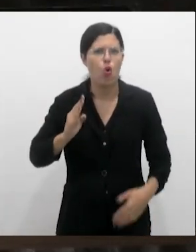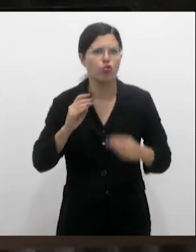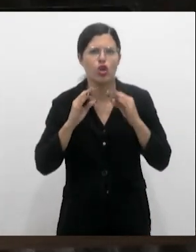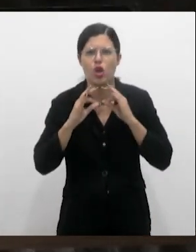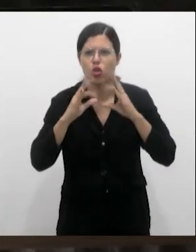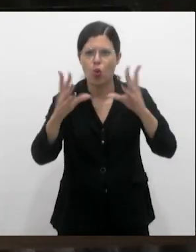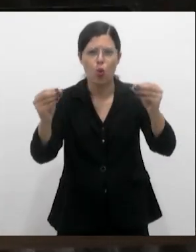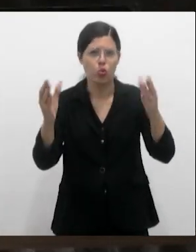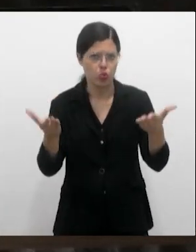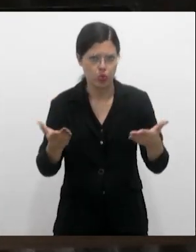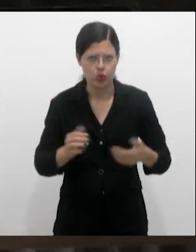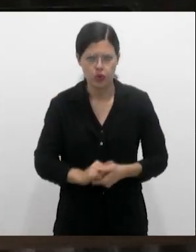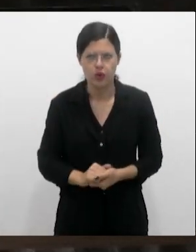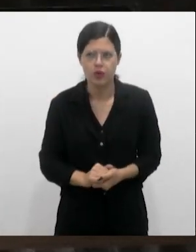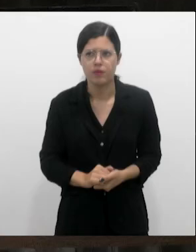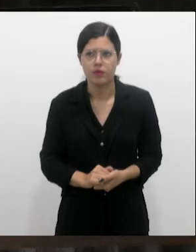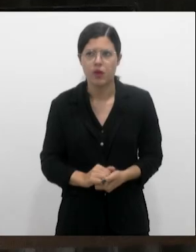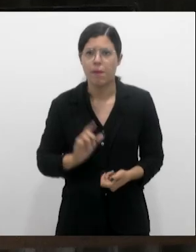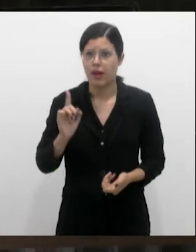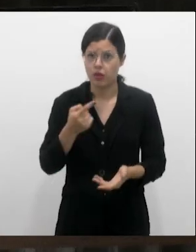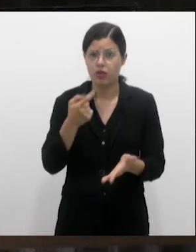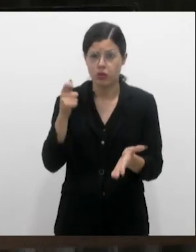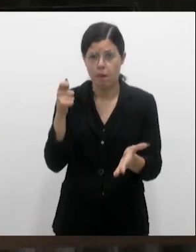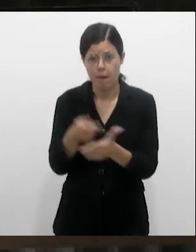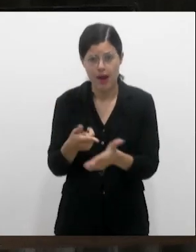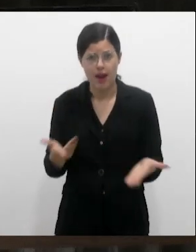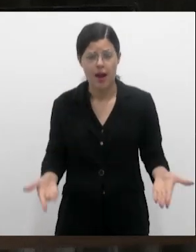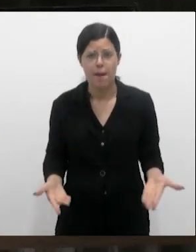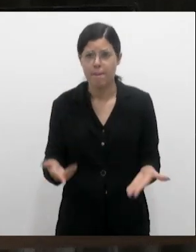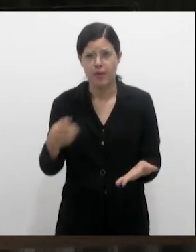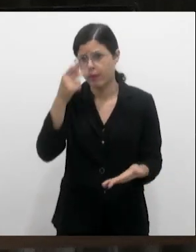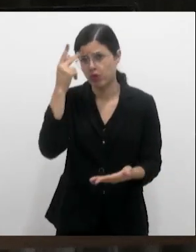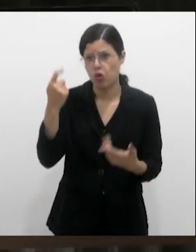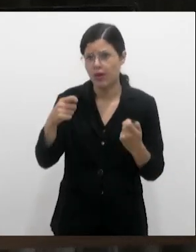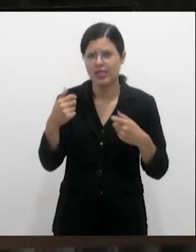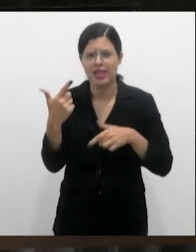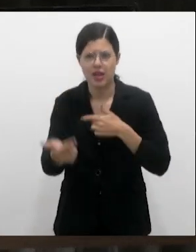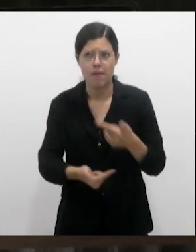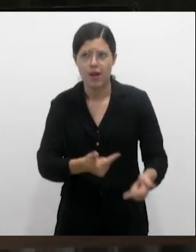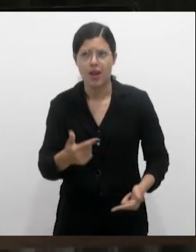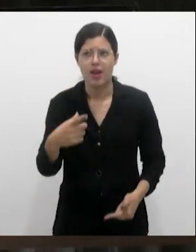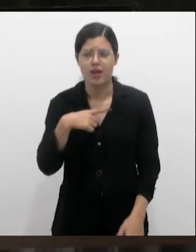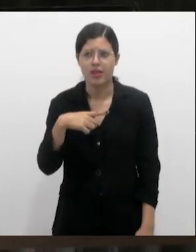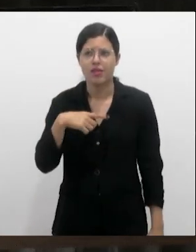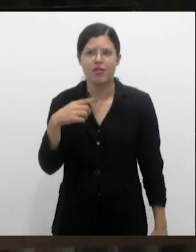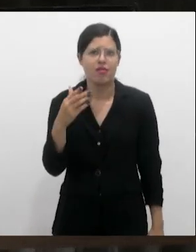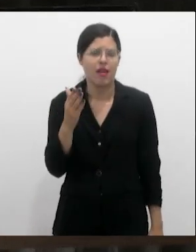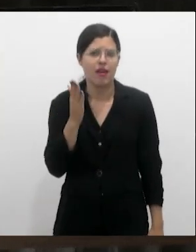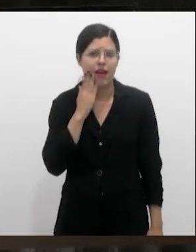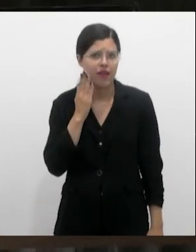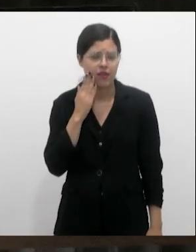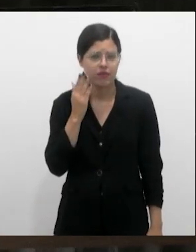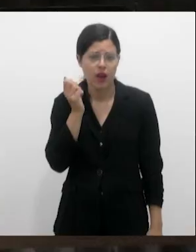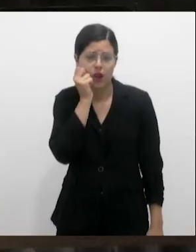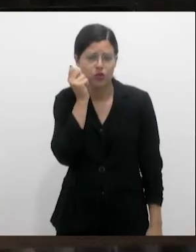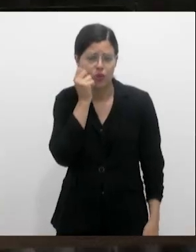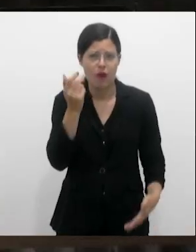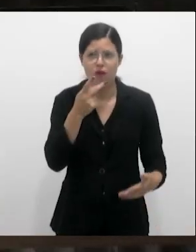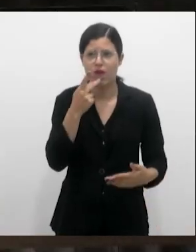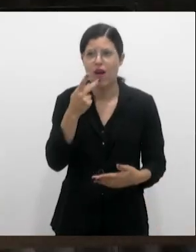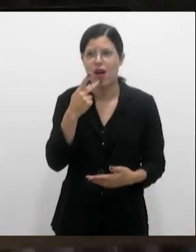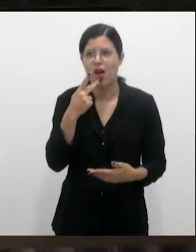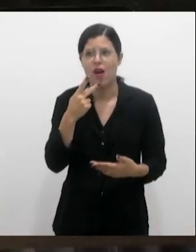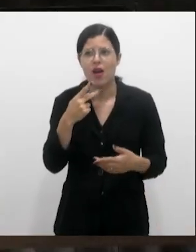pé do raio que o parta, pra gente pagar, pra nego não trabalhar. E eles têm aqui a cara de pau de falar que o índice de desemprego está baixo.